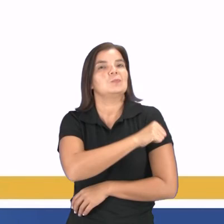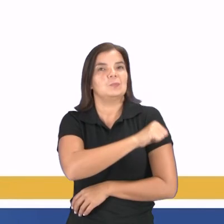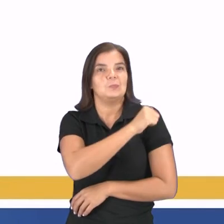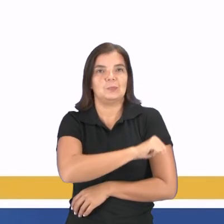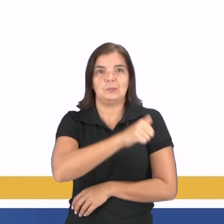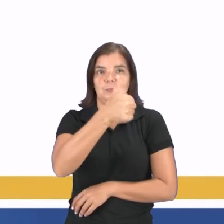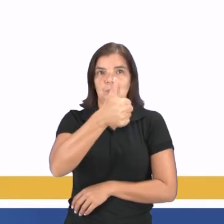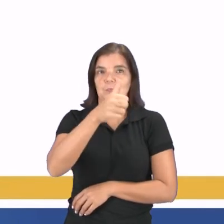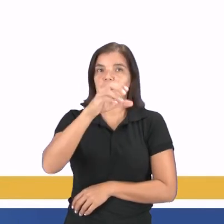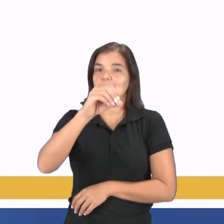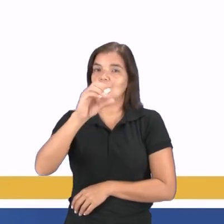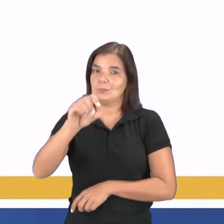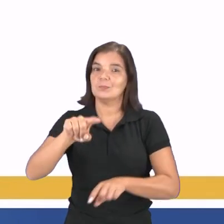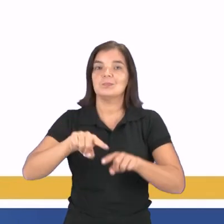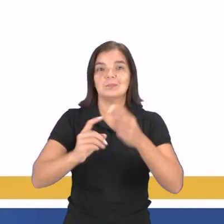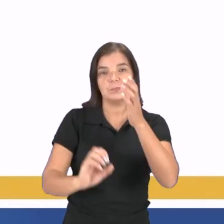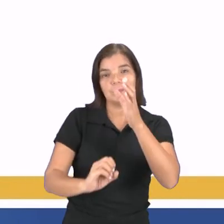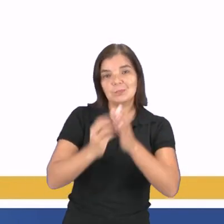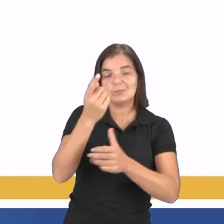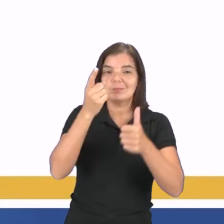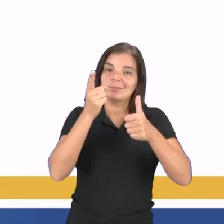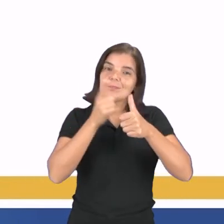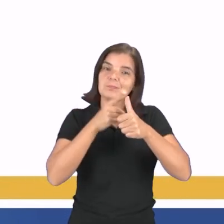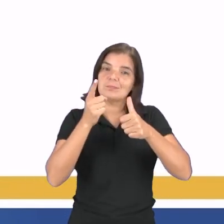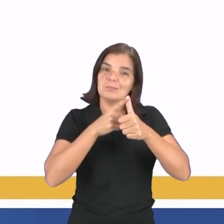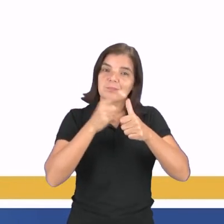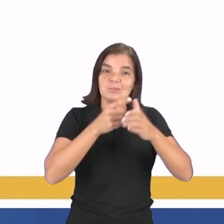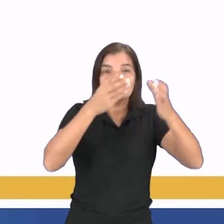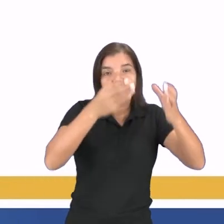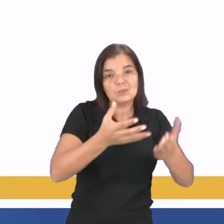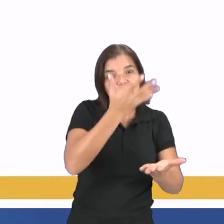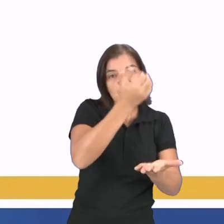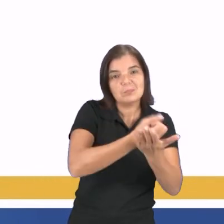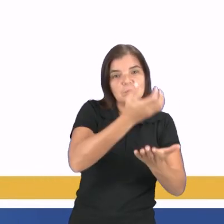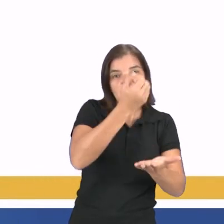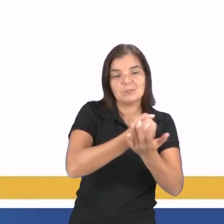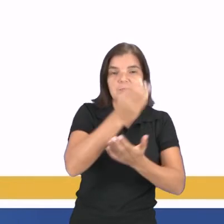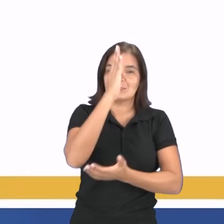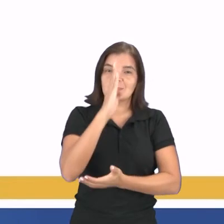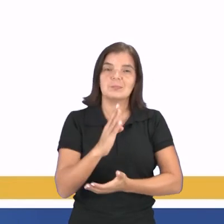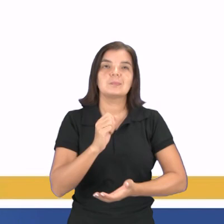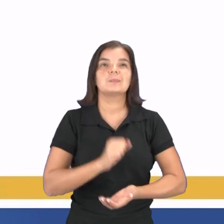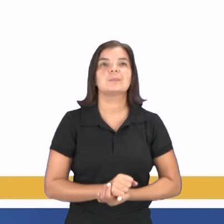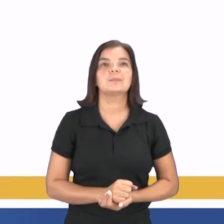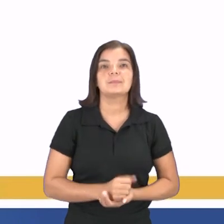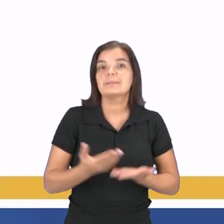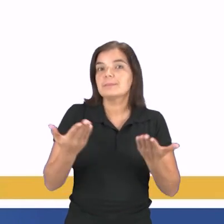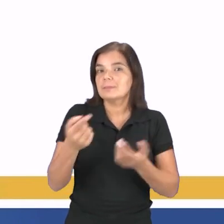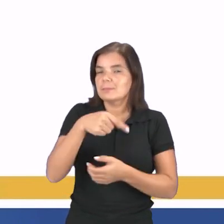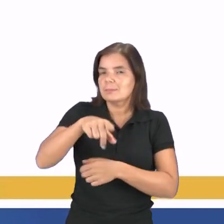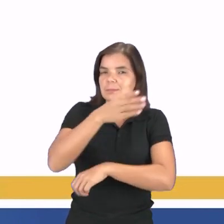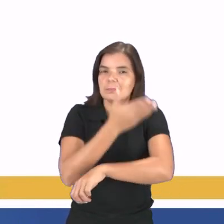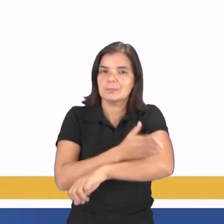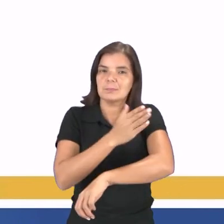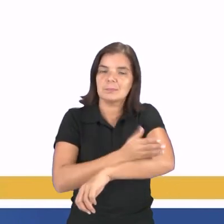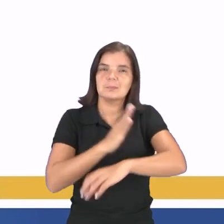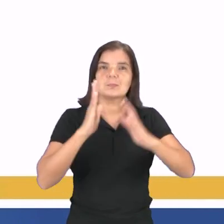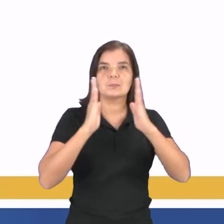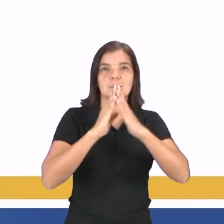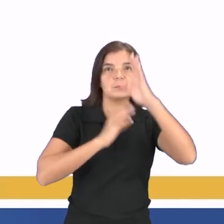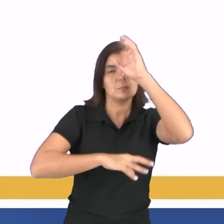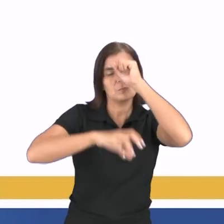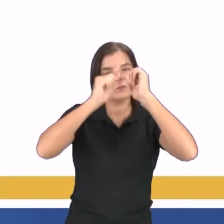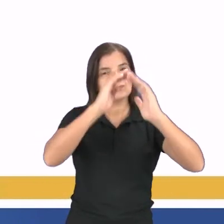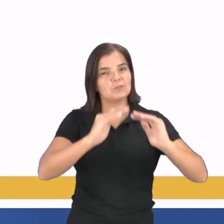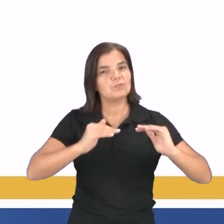Janeiro, em 1900, que apareceu o primeiro estúdio de gravação brasileira. Agora, para você praticar aí na sua casa e